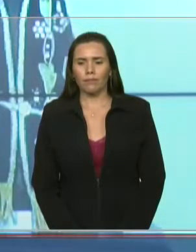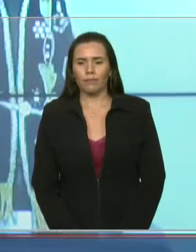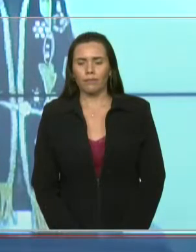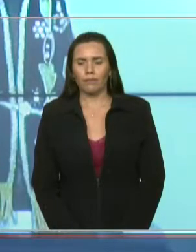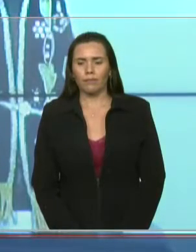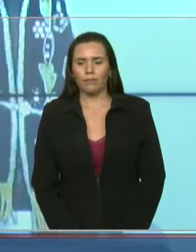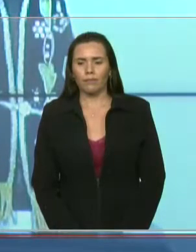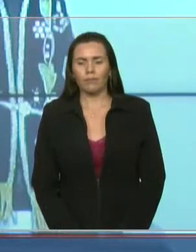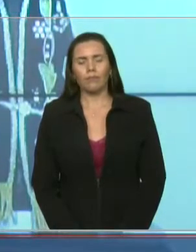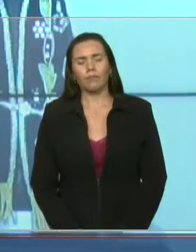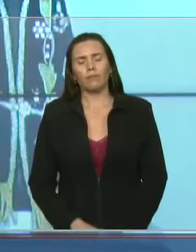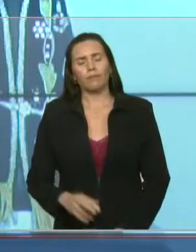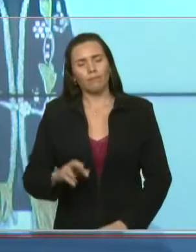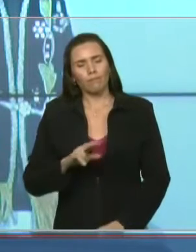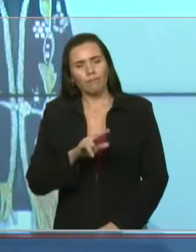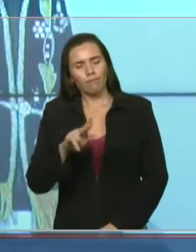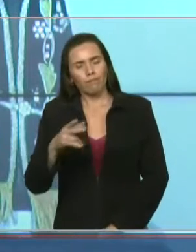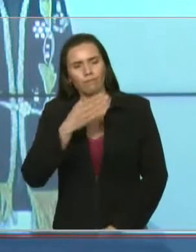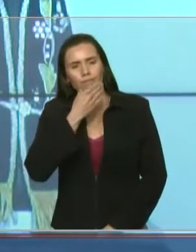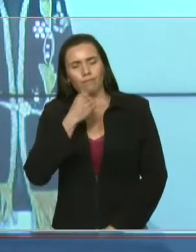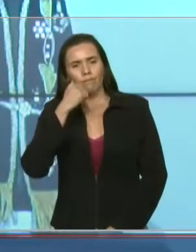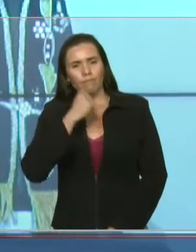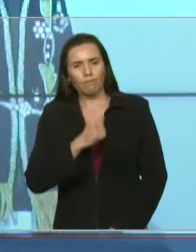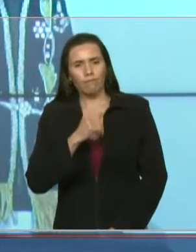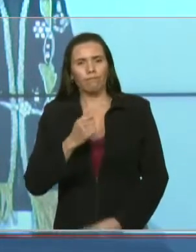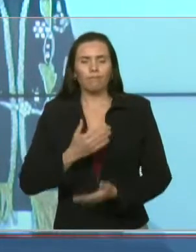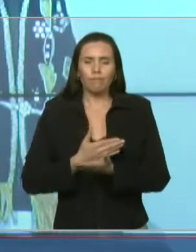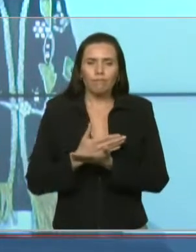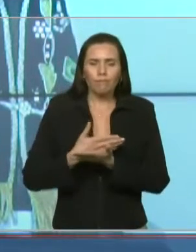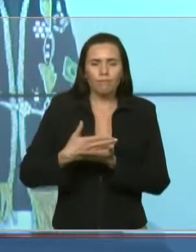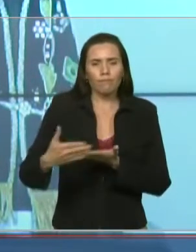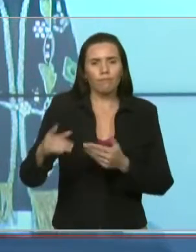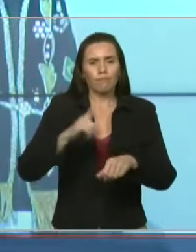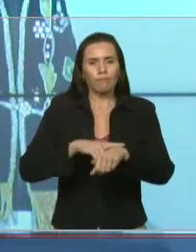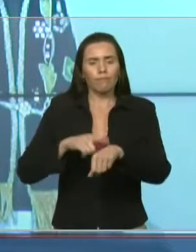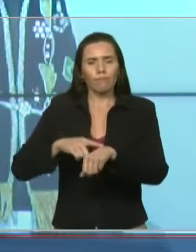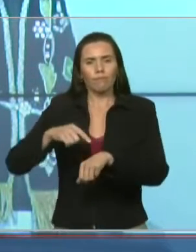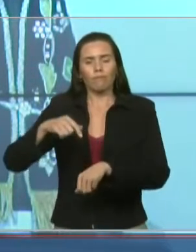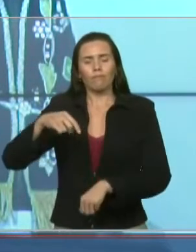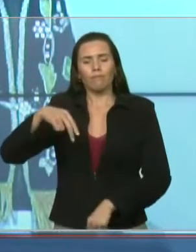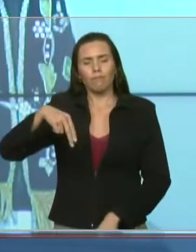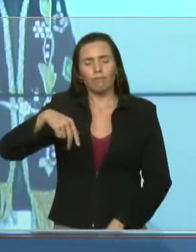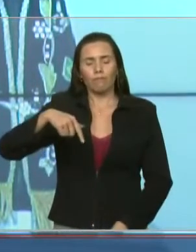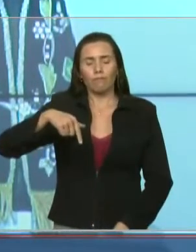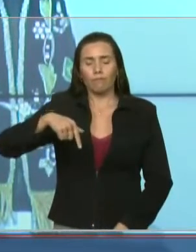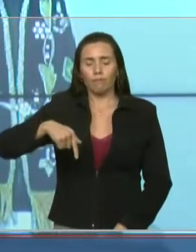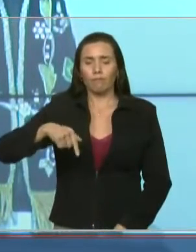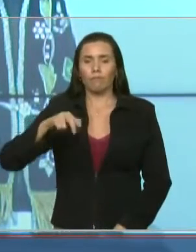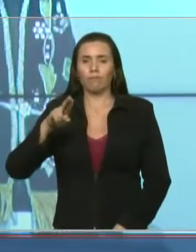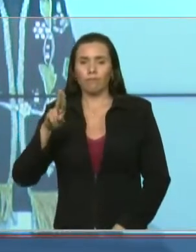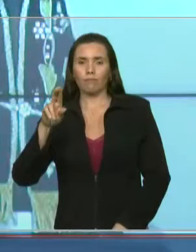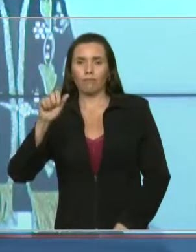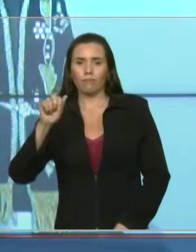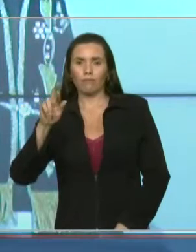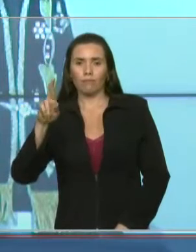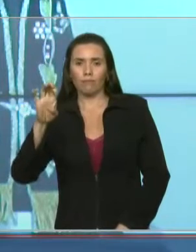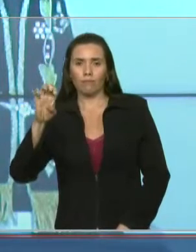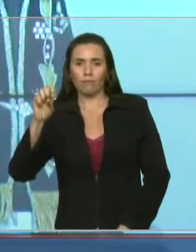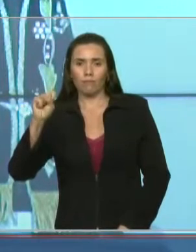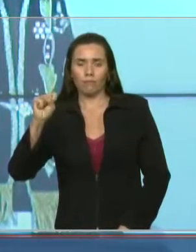Caríssimos irmãos e irmãs, iniciamos o tempo da Quaresma. Quaresma, que é o caminho do encontro com